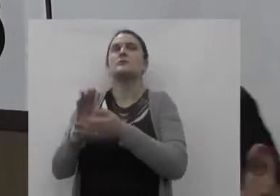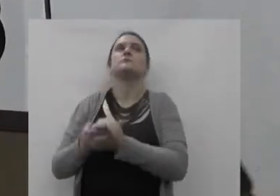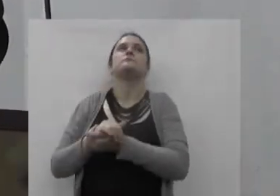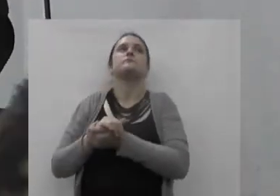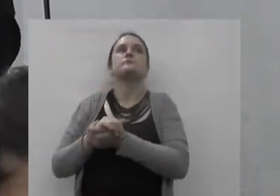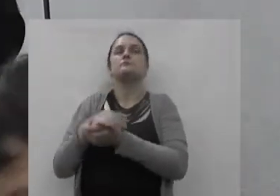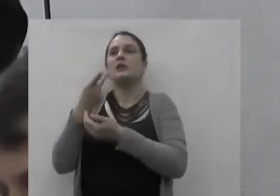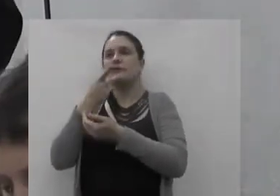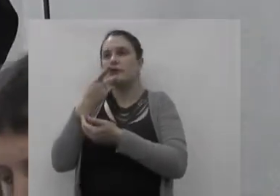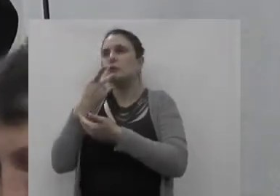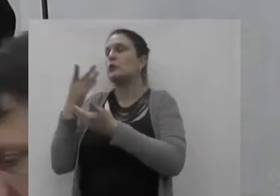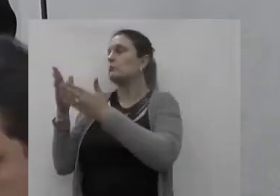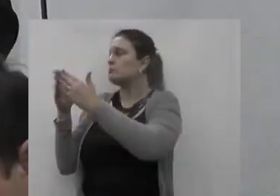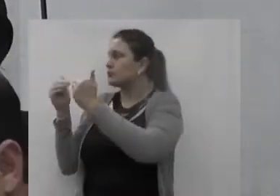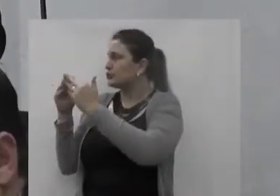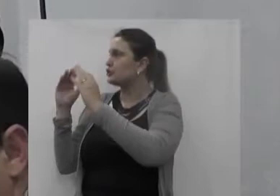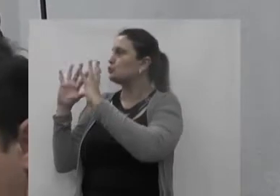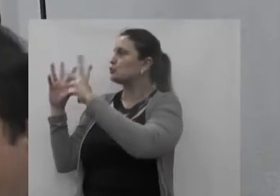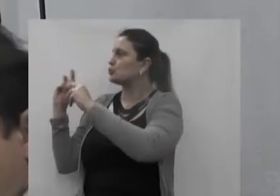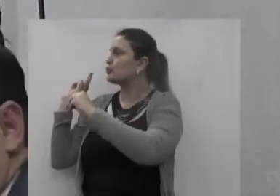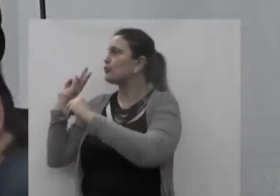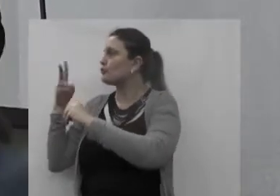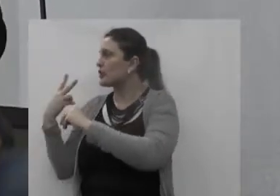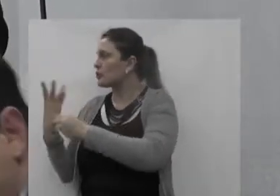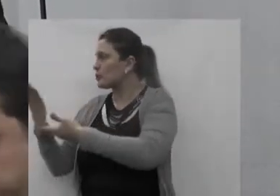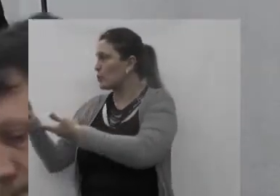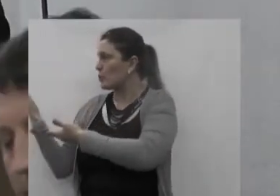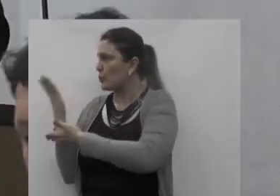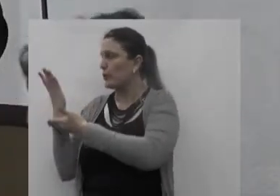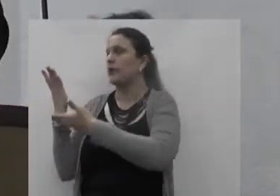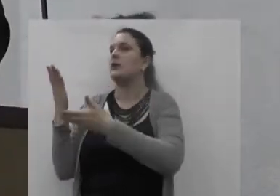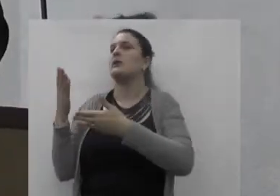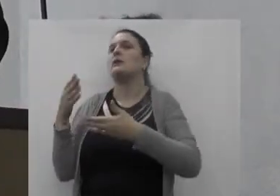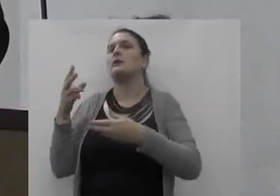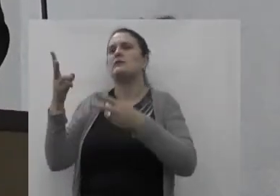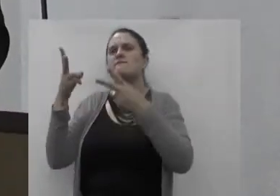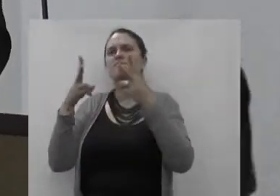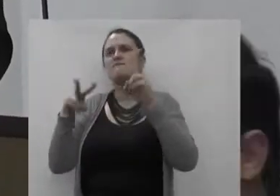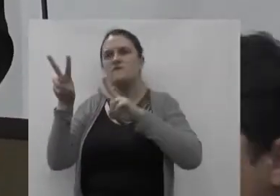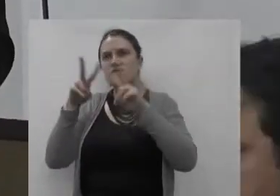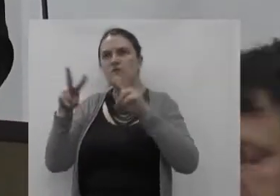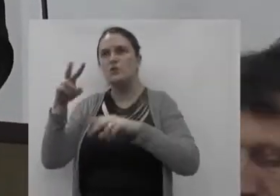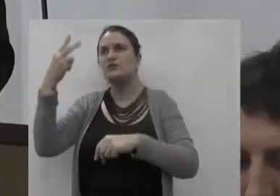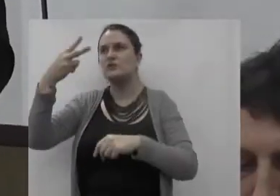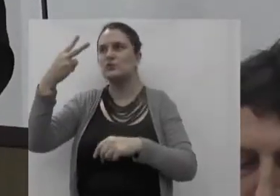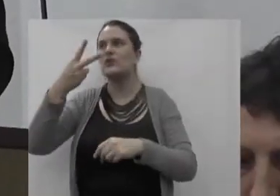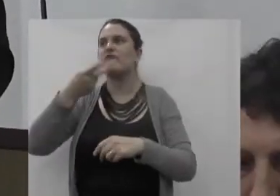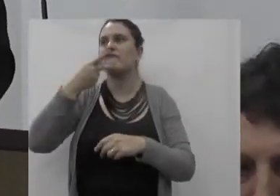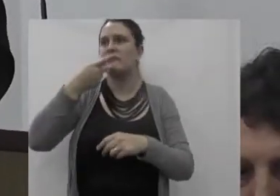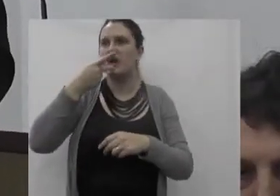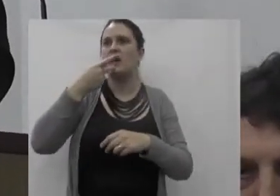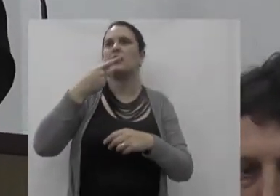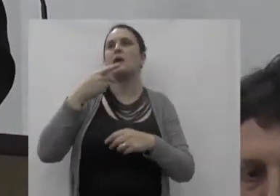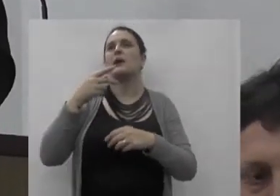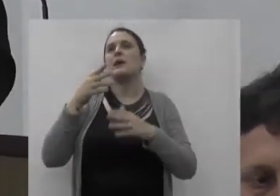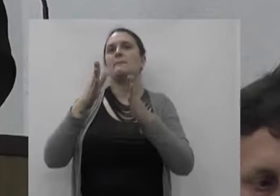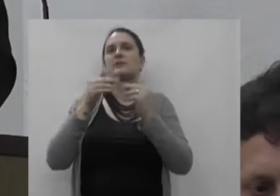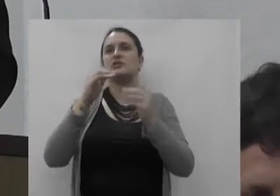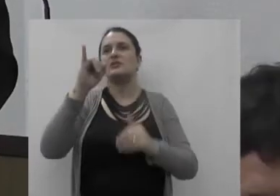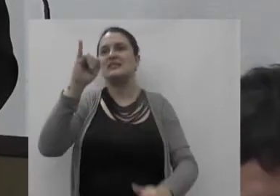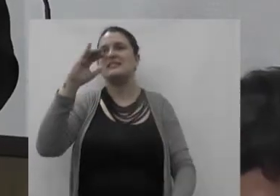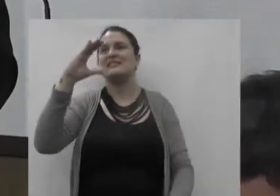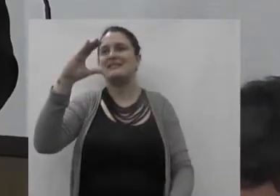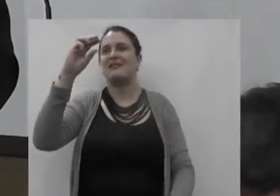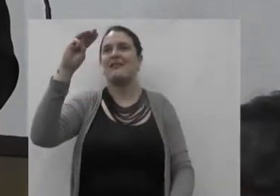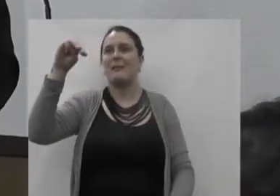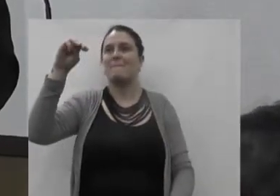e conclamo mais uma vez, senhores vereadores, os senhores viram que a segunda fala a respeito do ICMS também é uma questão de